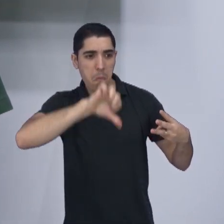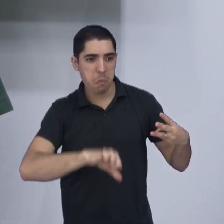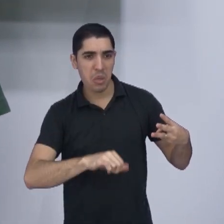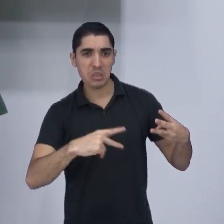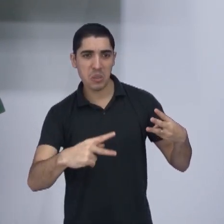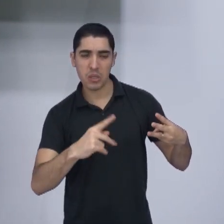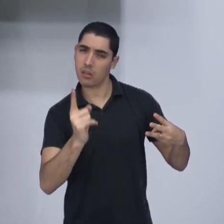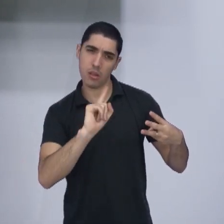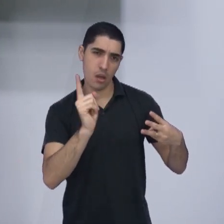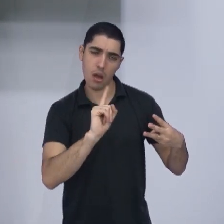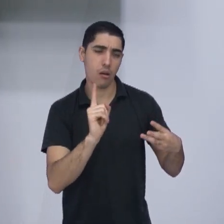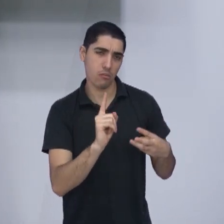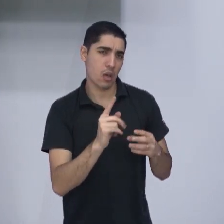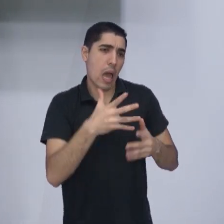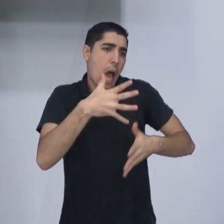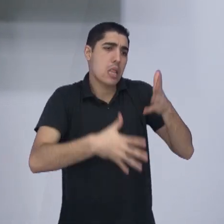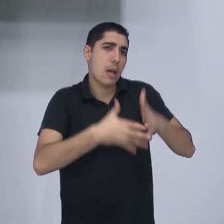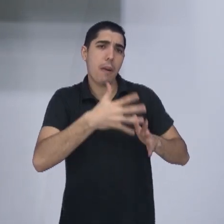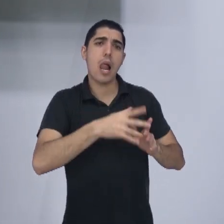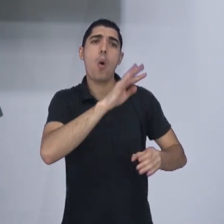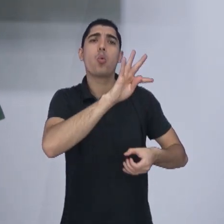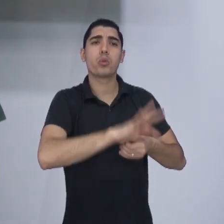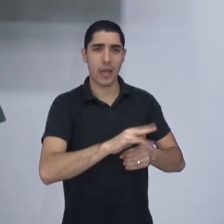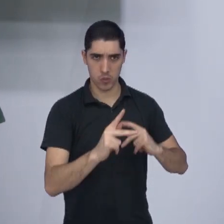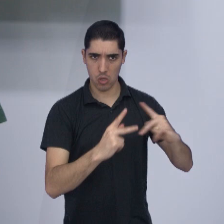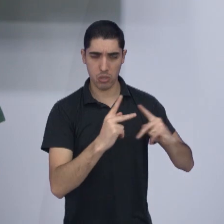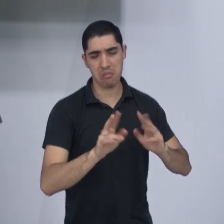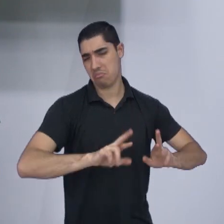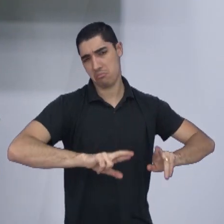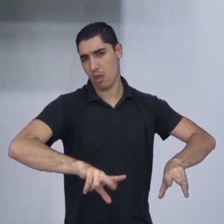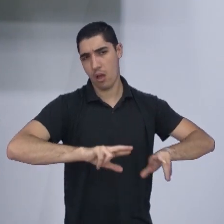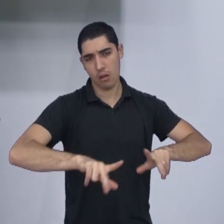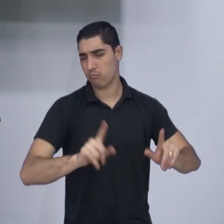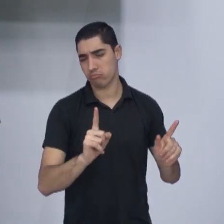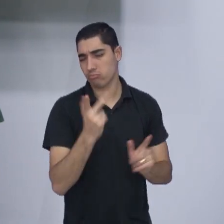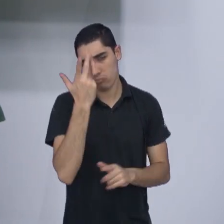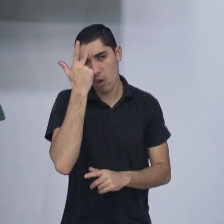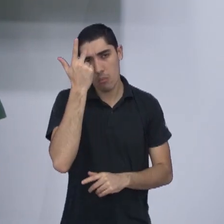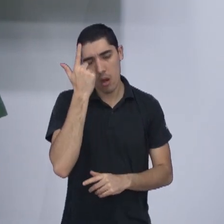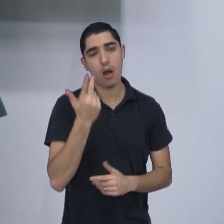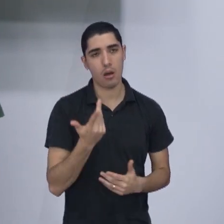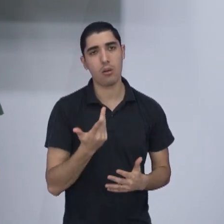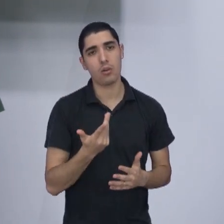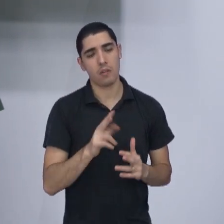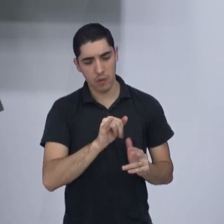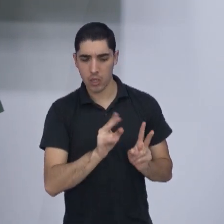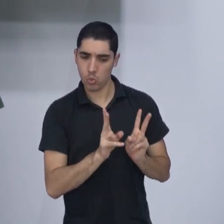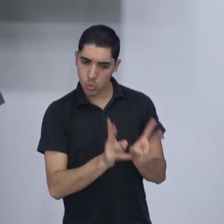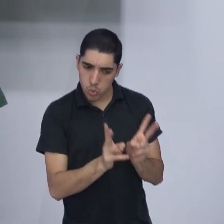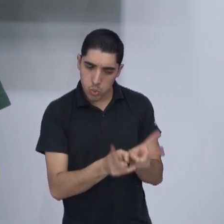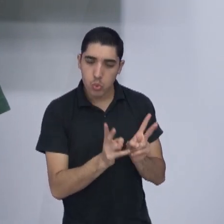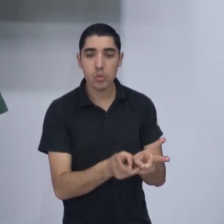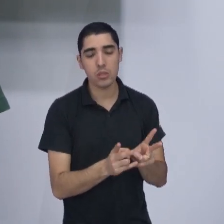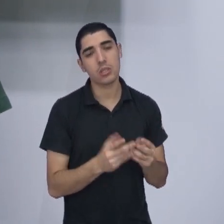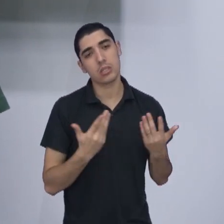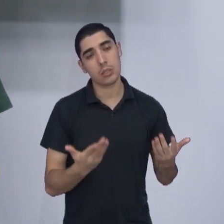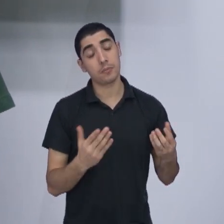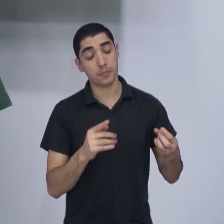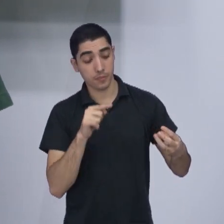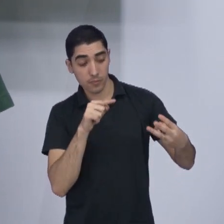do Regis Marrelli nesse reinício de trabalho do Regis, né, no retorno dele ao São José. Então, é uma derrota